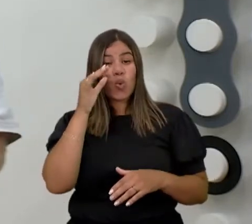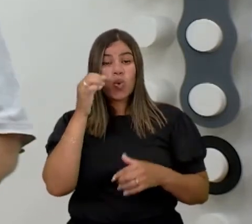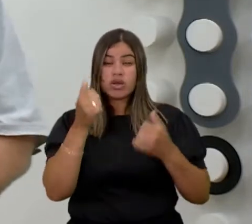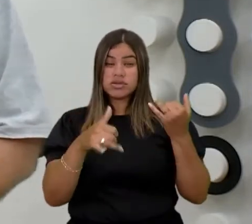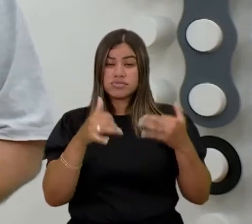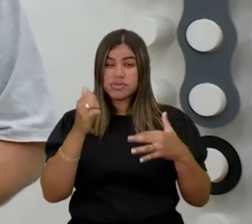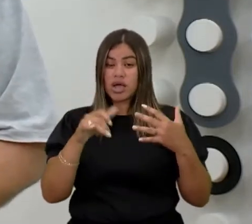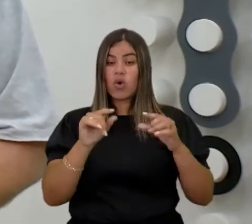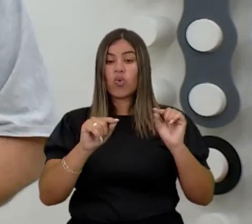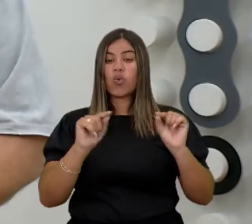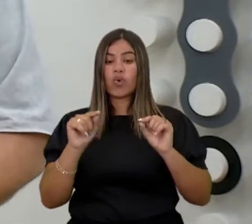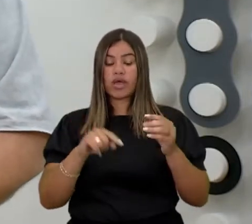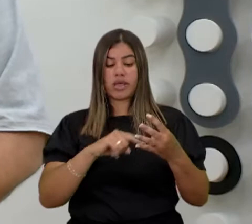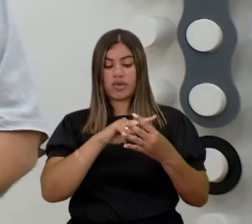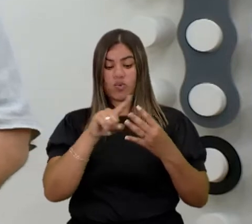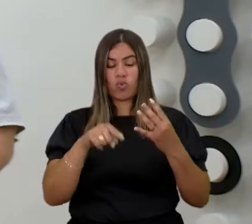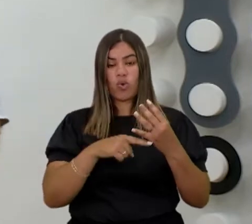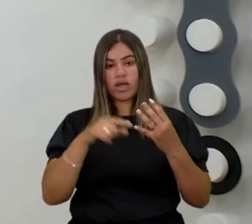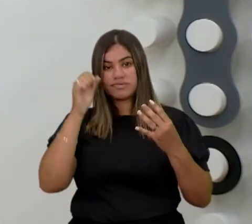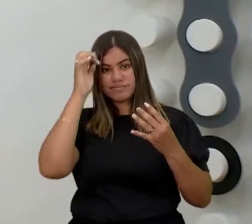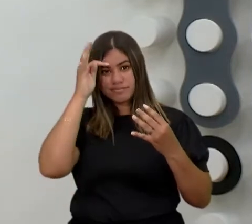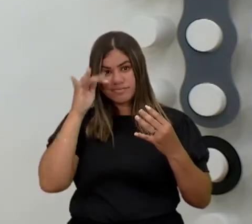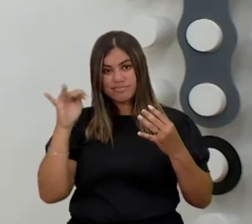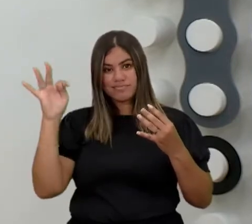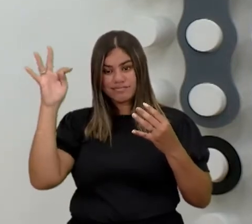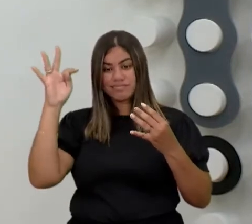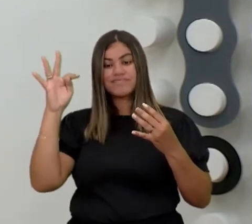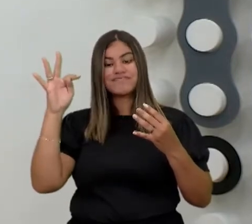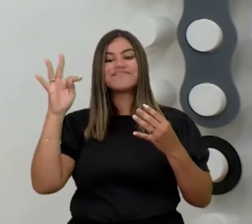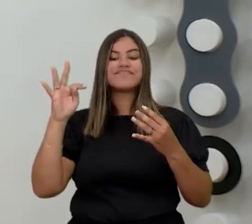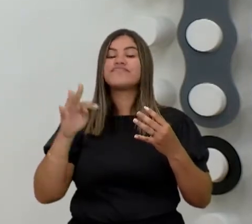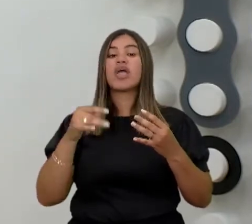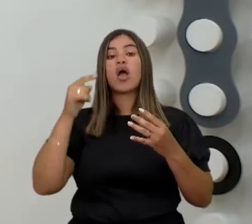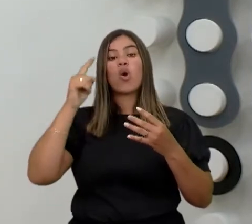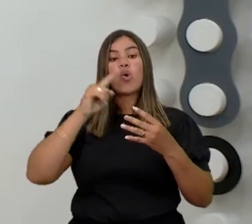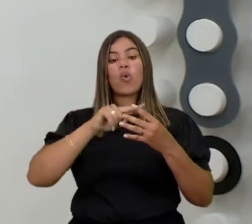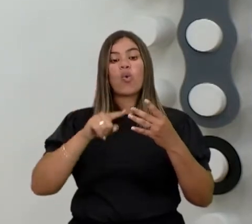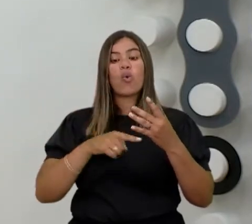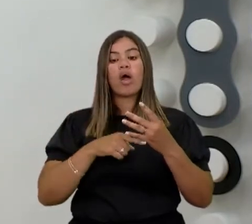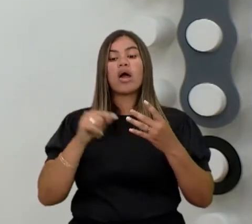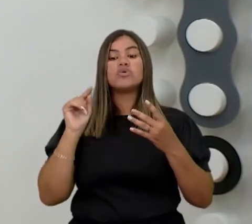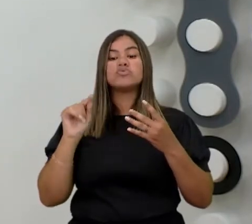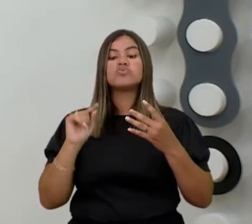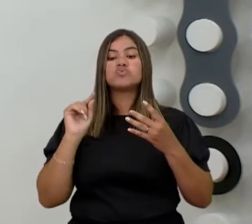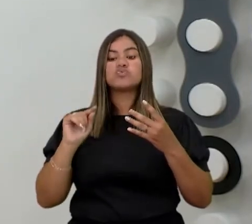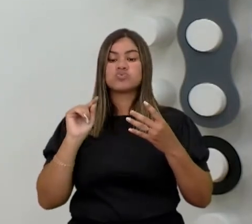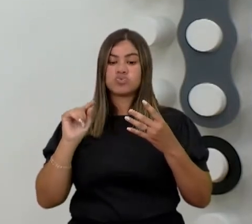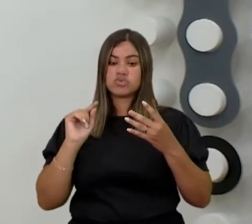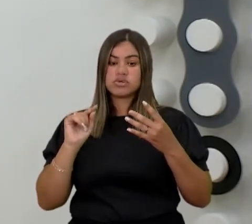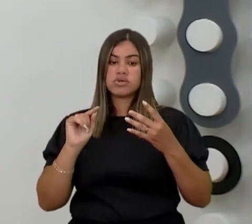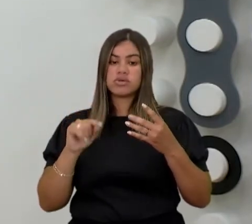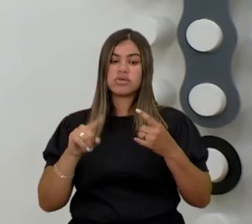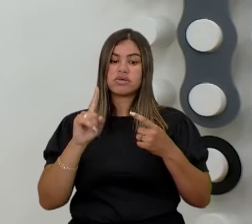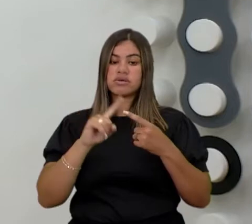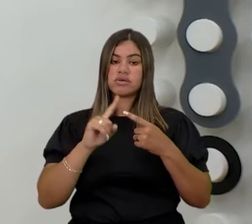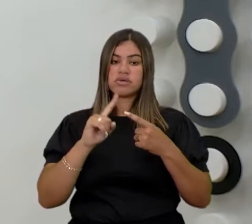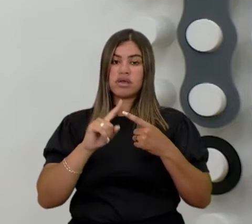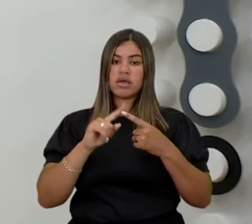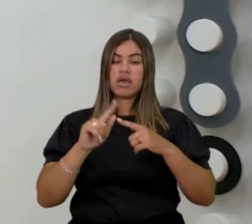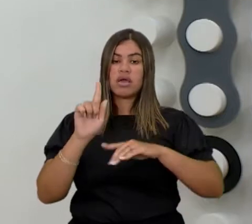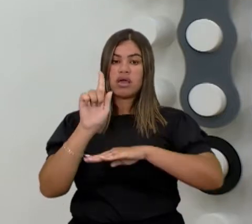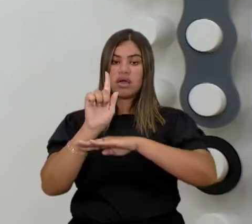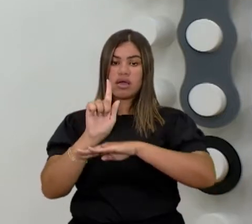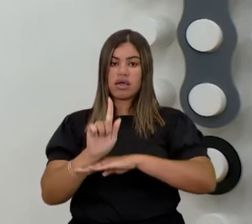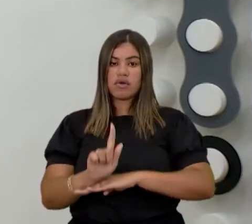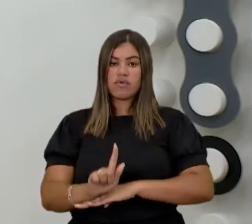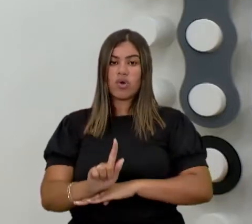citar pelo menos 4 teorias aí, tem outras também, mas 4 teorias que acabaram aparecendo aí, que é a teoria da gravidade